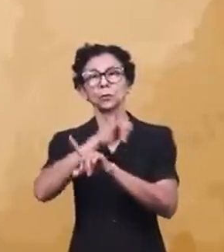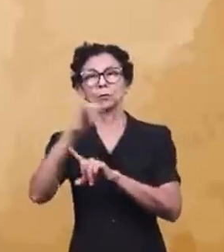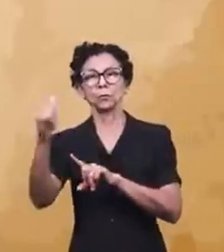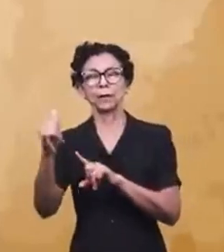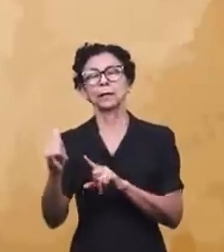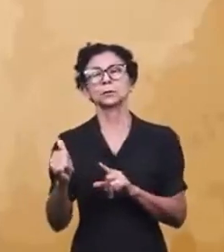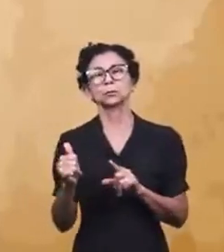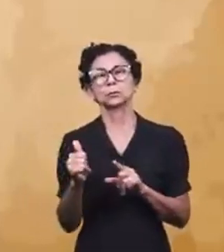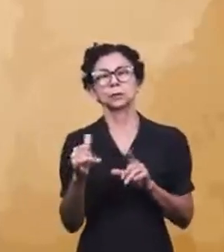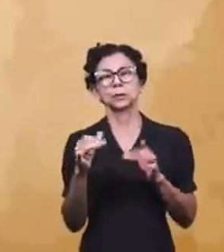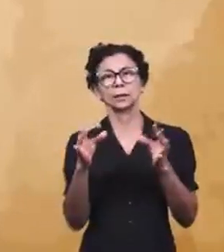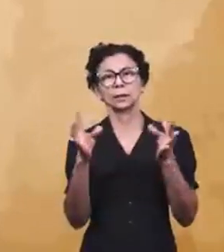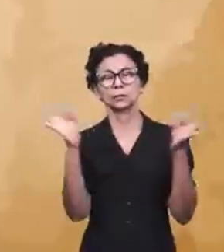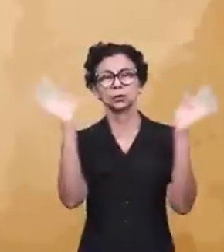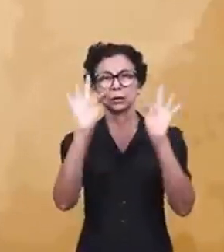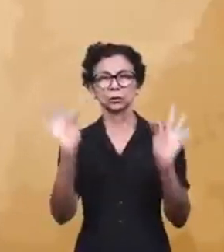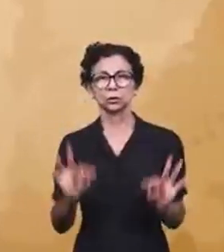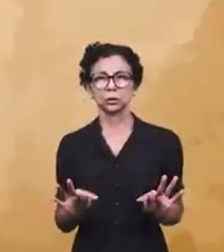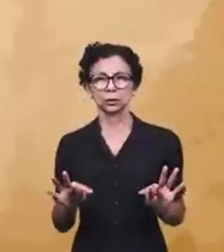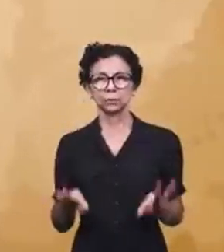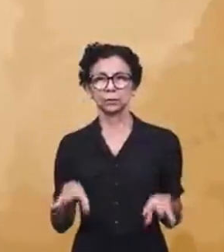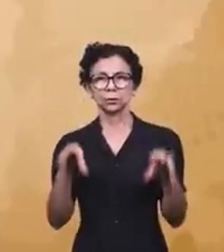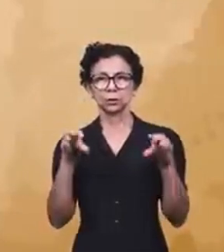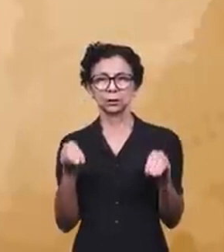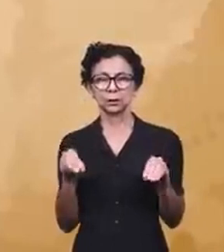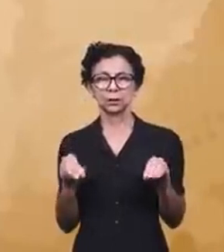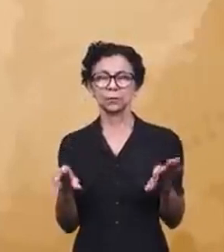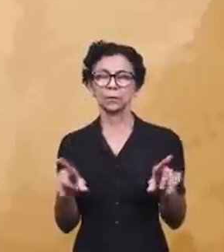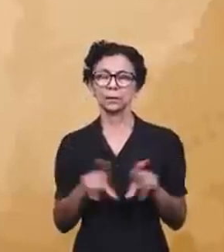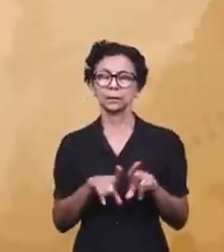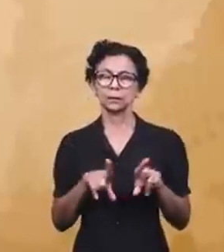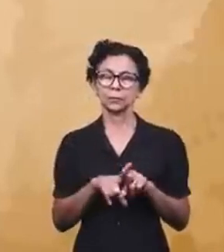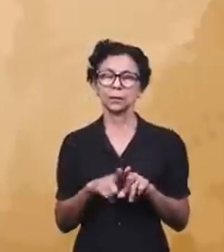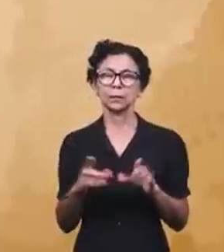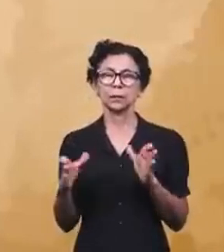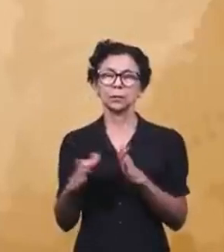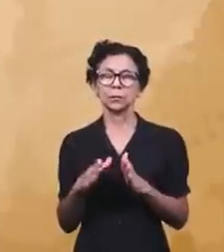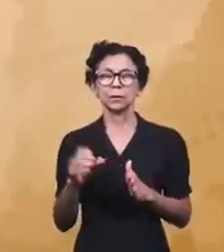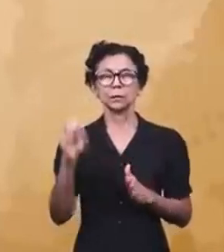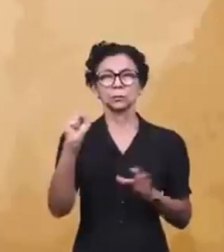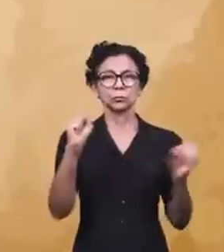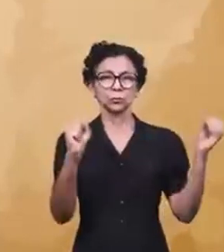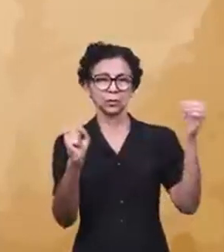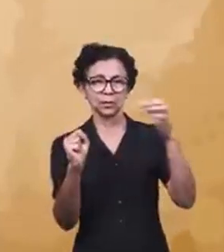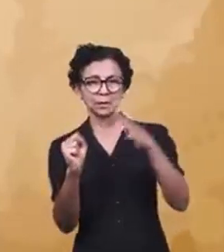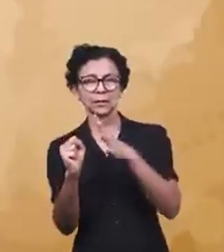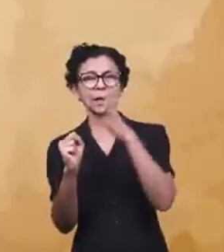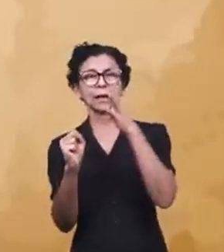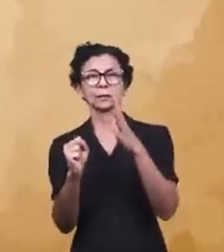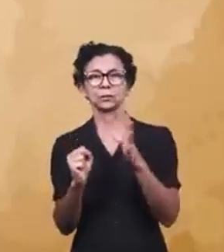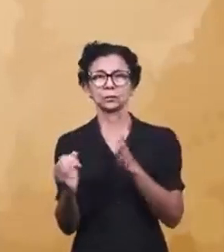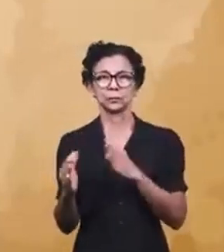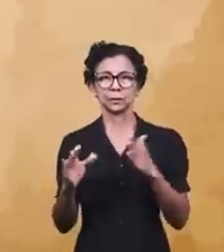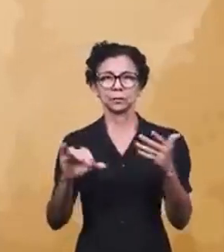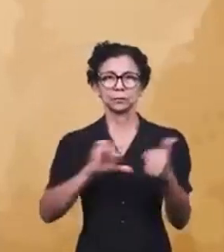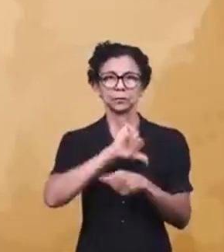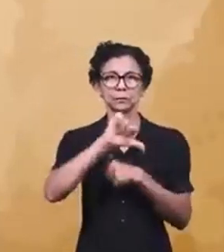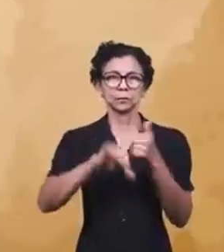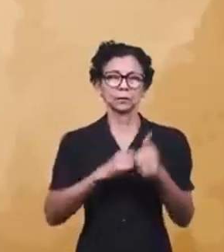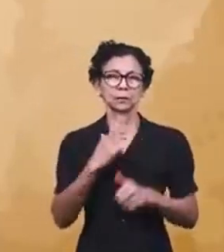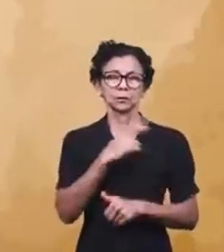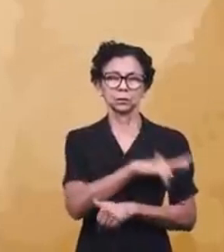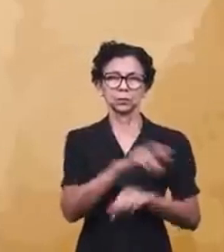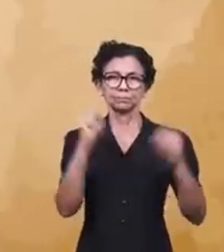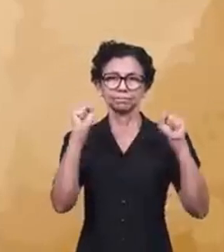quinta carta, o período profético de Sardes, a Igreja da Reforma Religiosa do século XVI. A